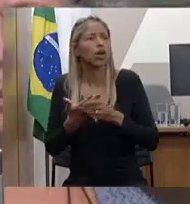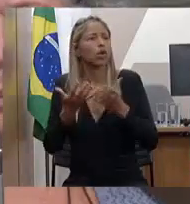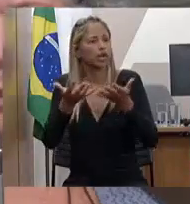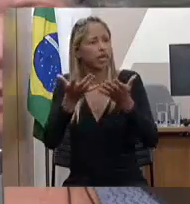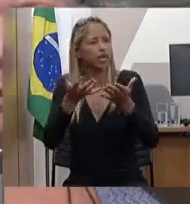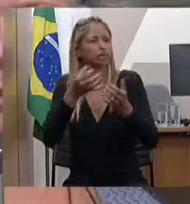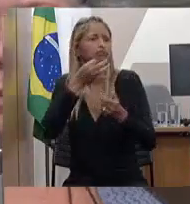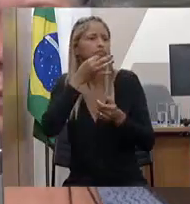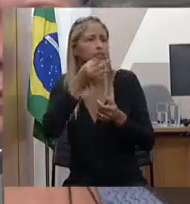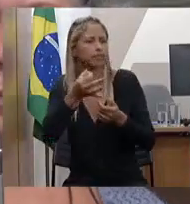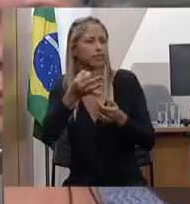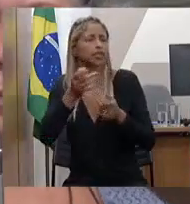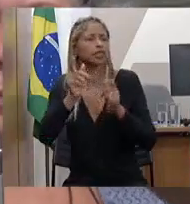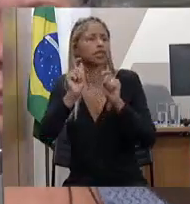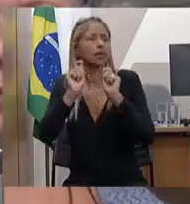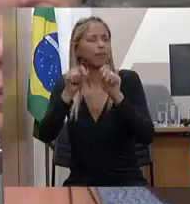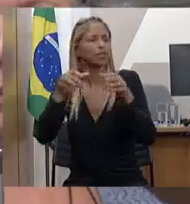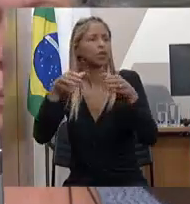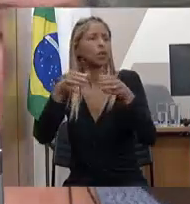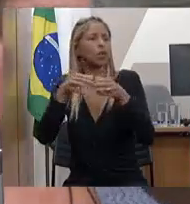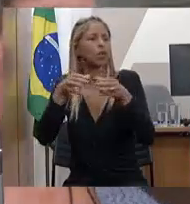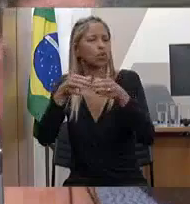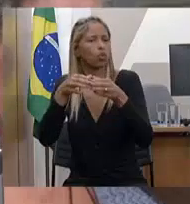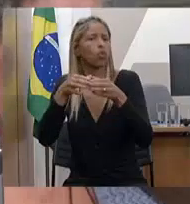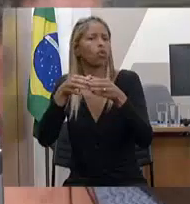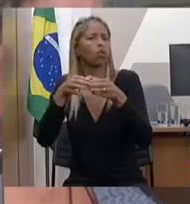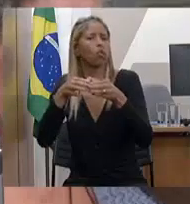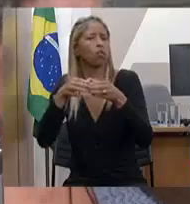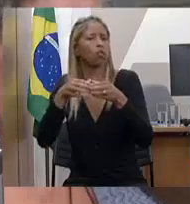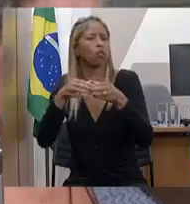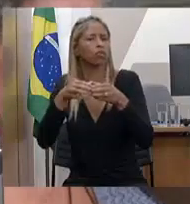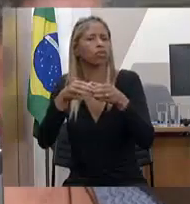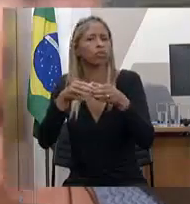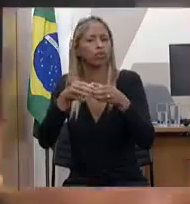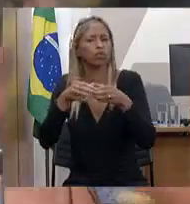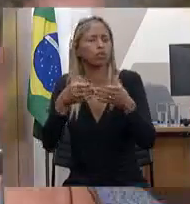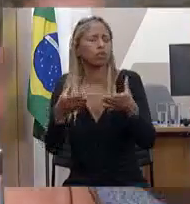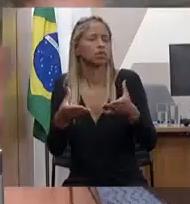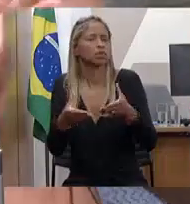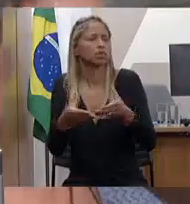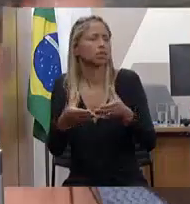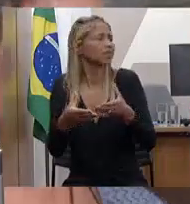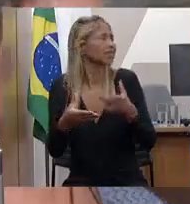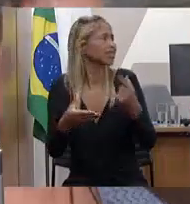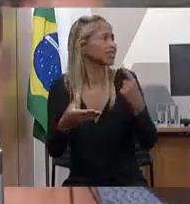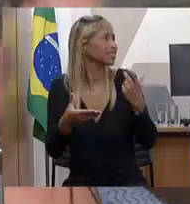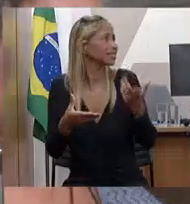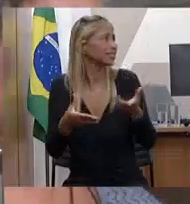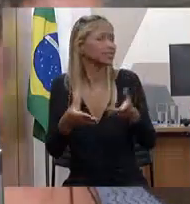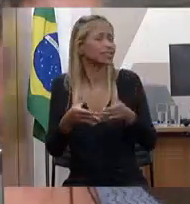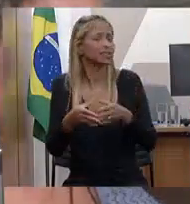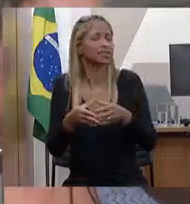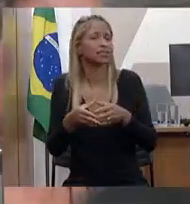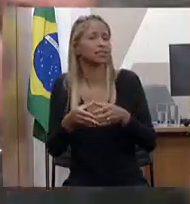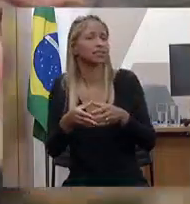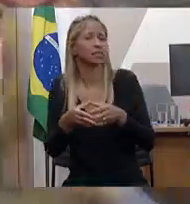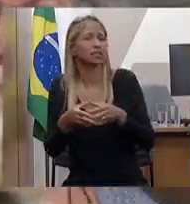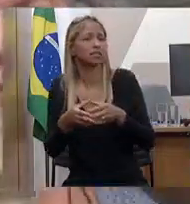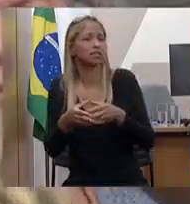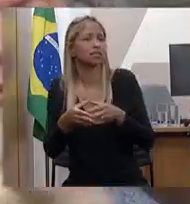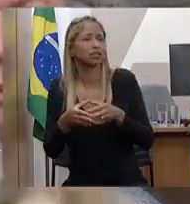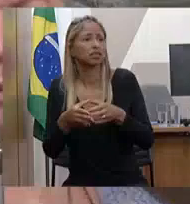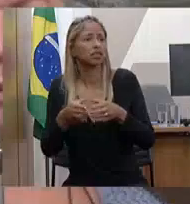essa sugestão ver se é possível fazer um grupo de trabalho para discutir essa questão do seresta de como que trabalha as questão da Ampliação e